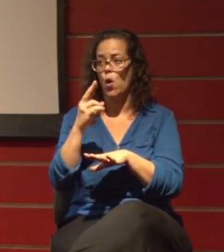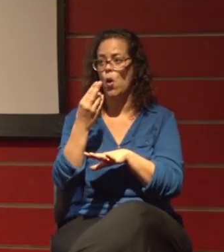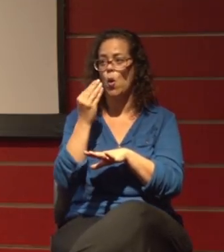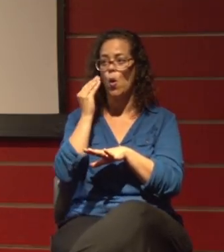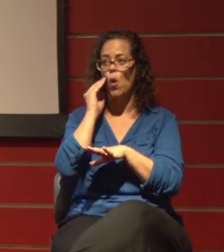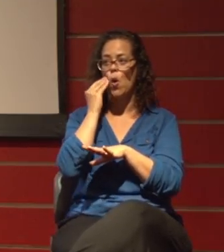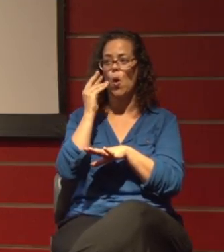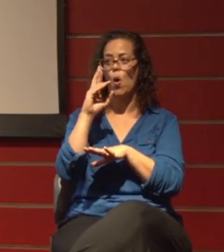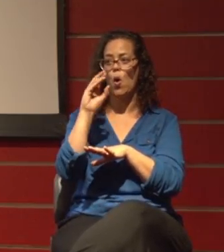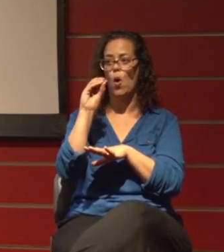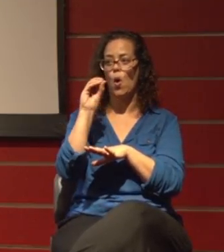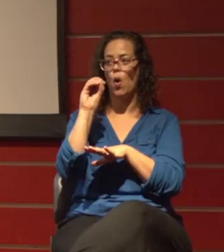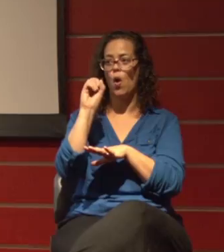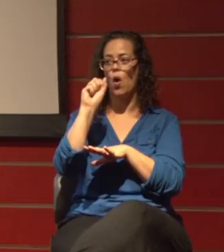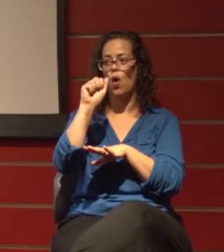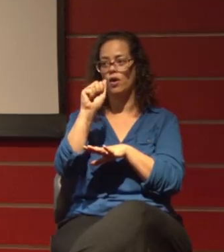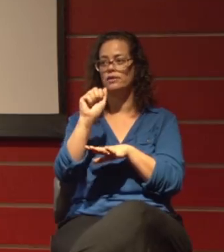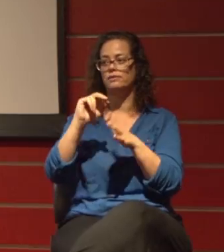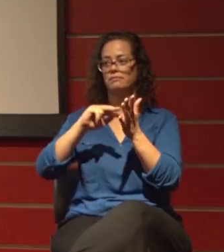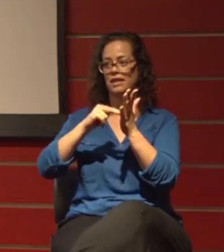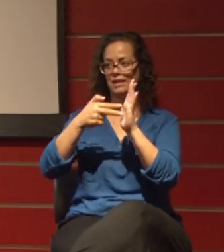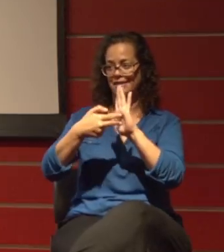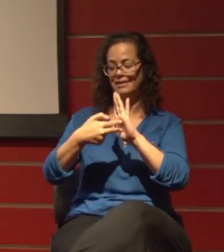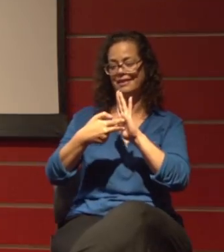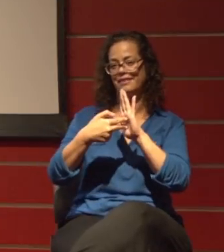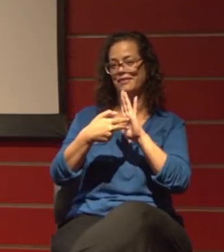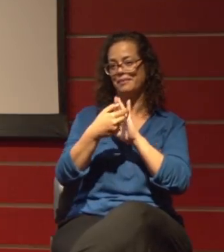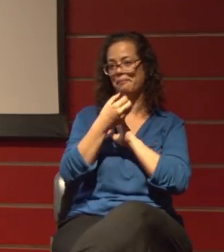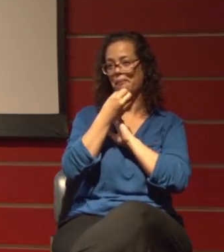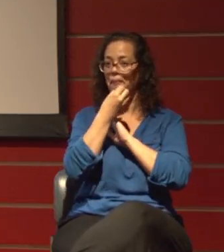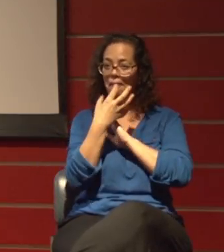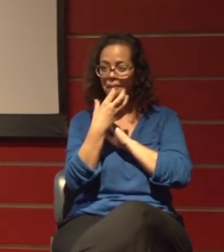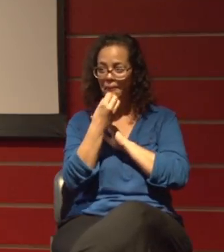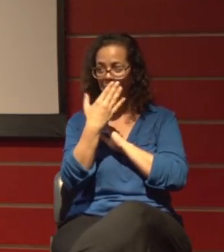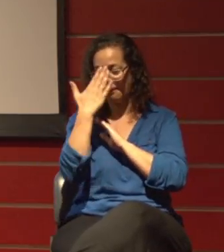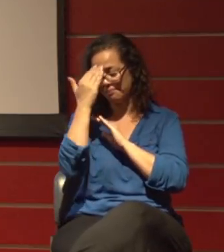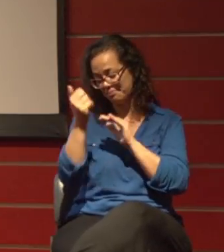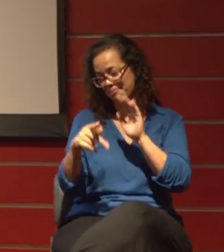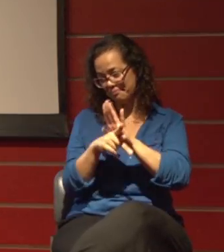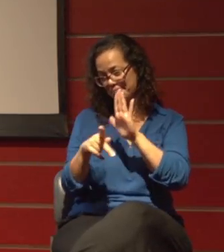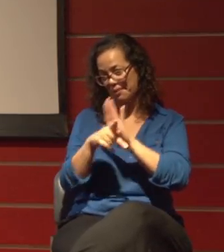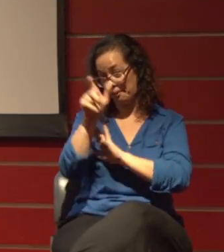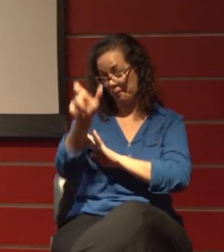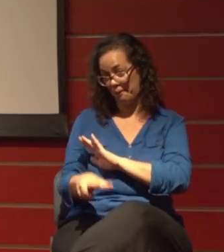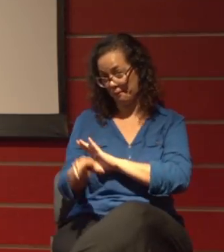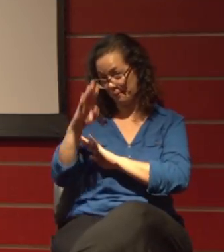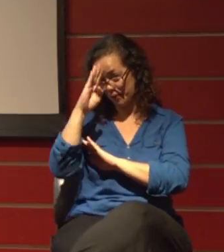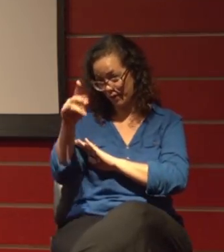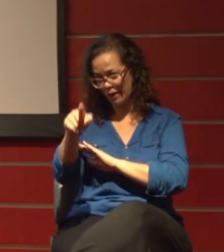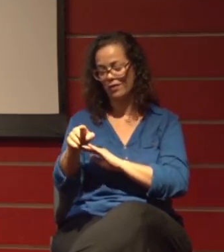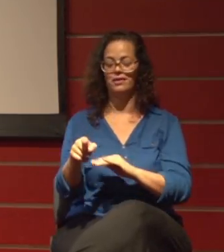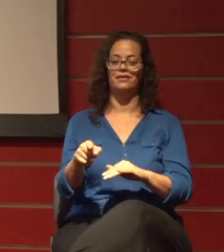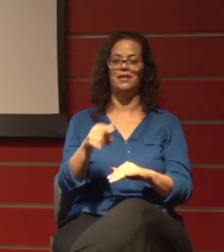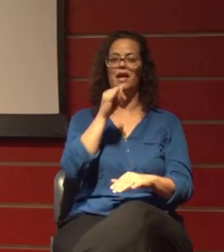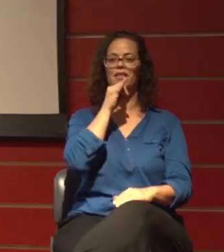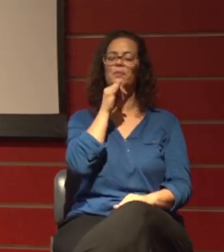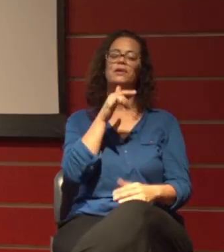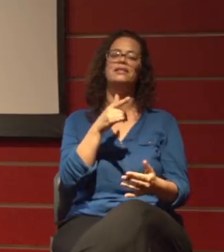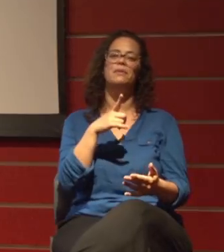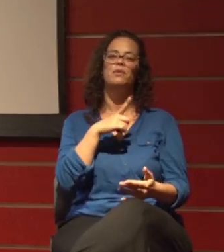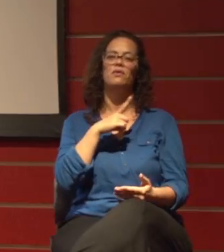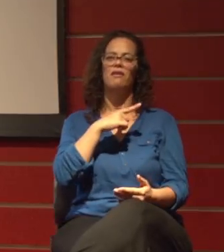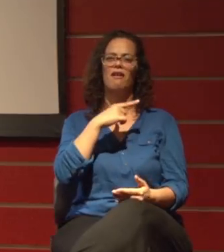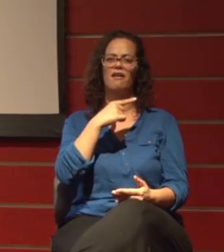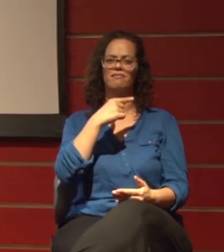E aí aquele pequeno momento assim em que o cara tá com a faca no pescoço né o vilão tá com a faca no pescoço do Mocinho